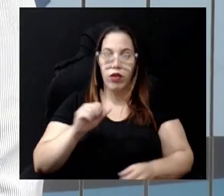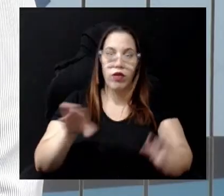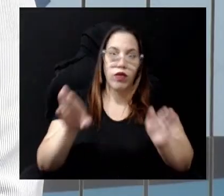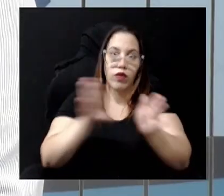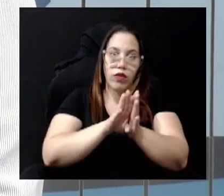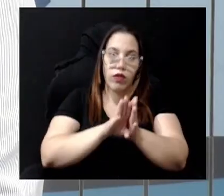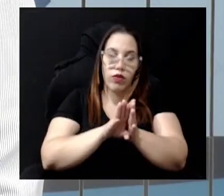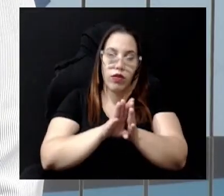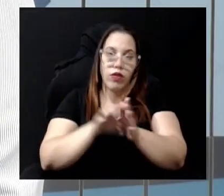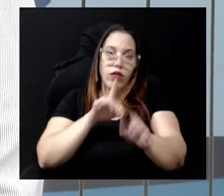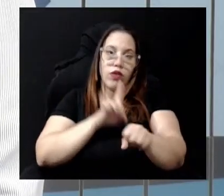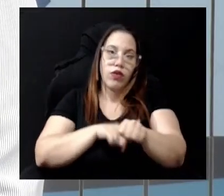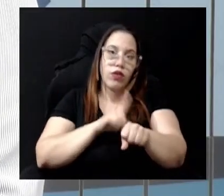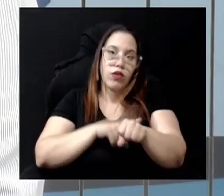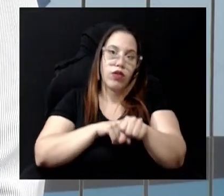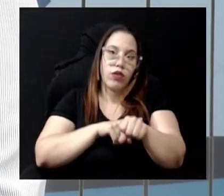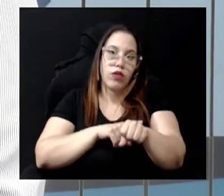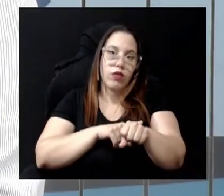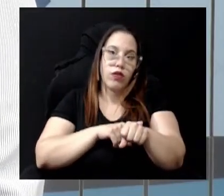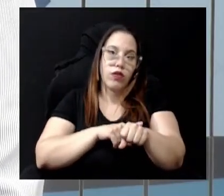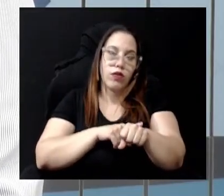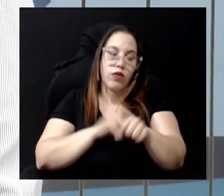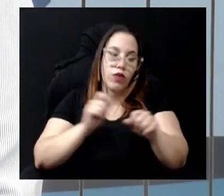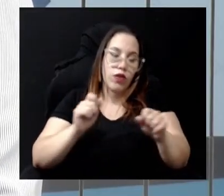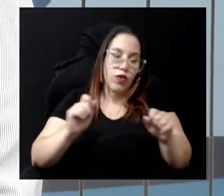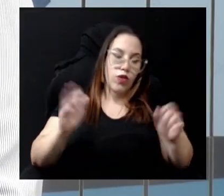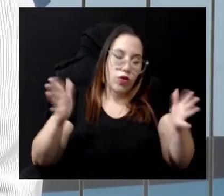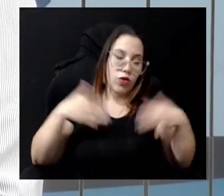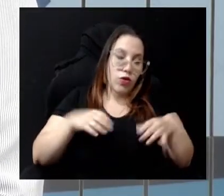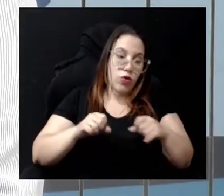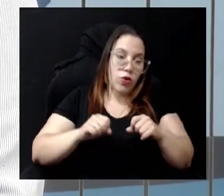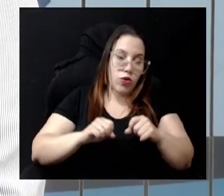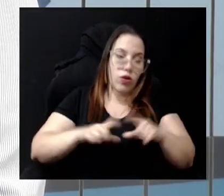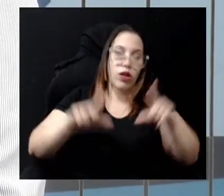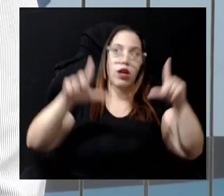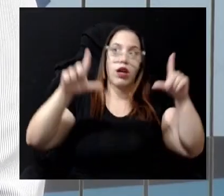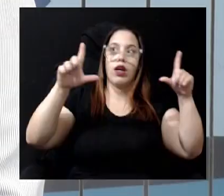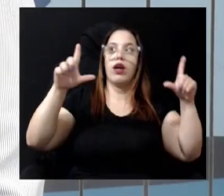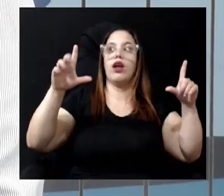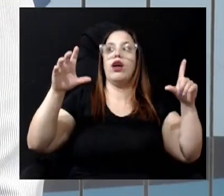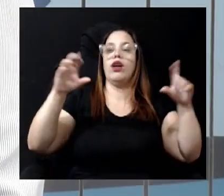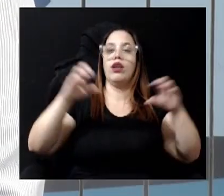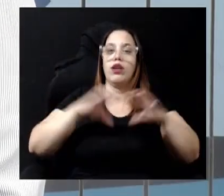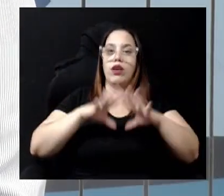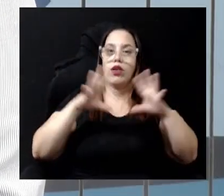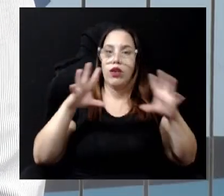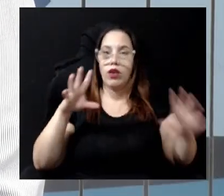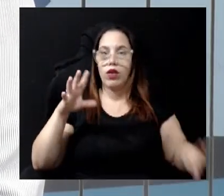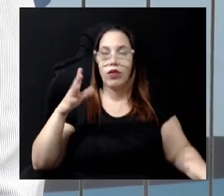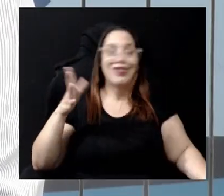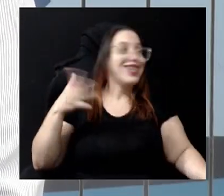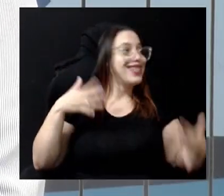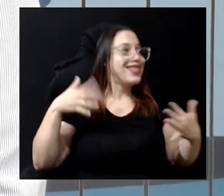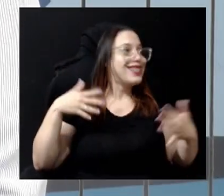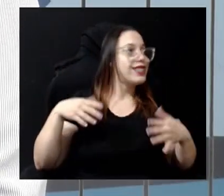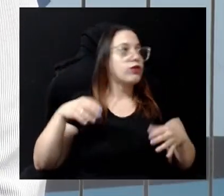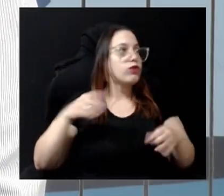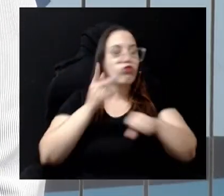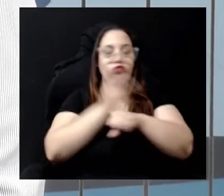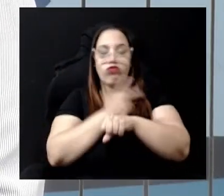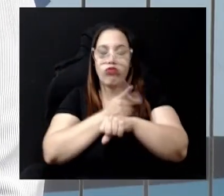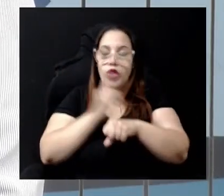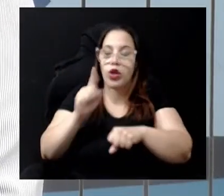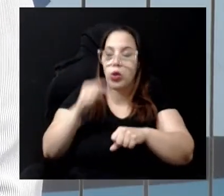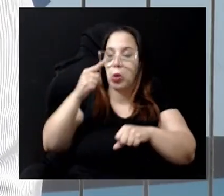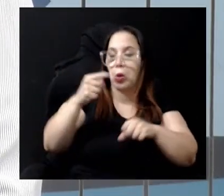verão com muito claro e, portanto, com uma sensação de dia. E se tornam mais animadas a buscarem outras atividades. Pode